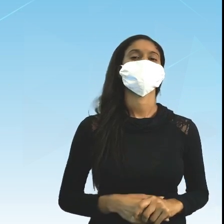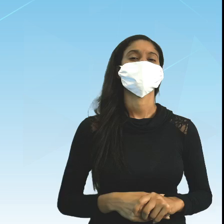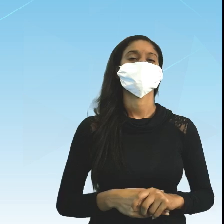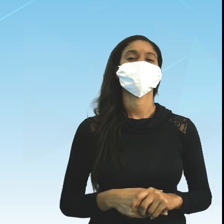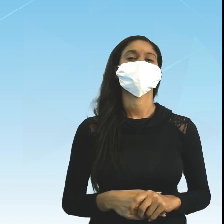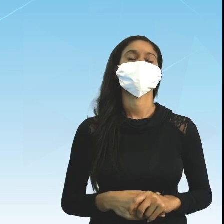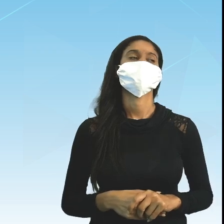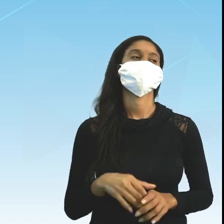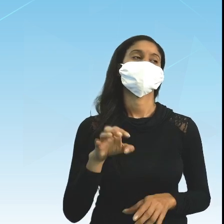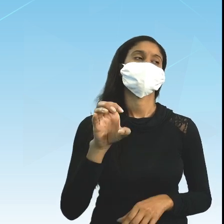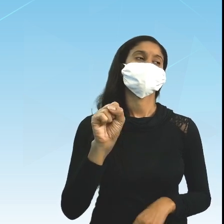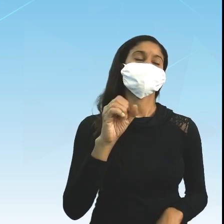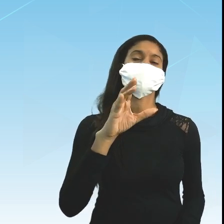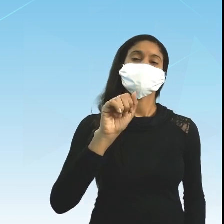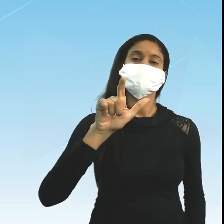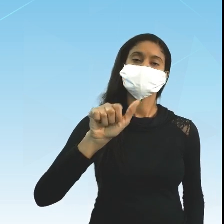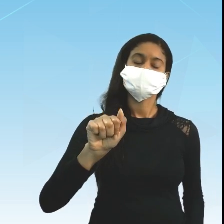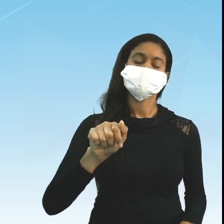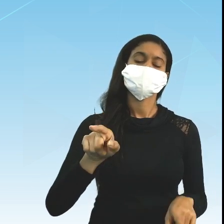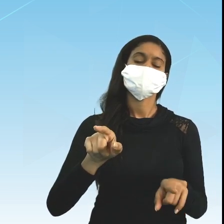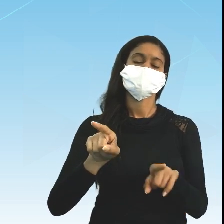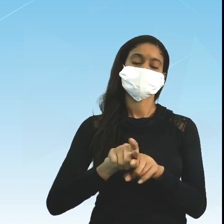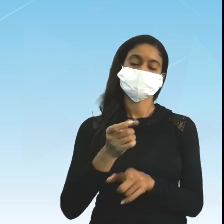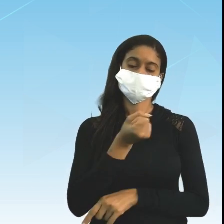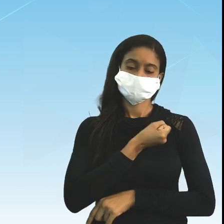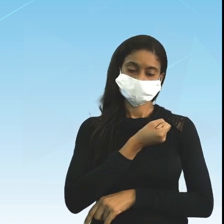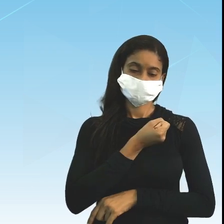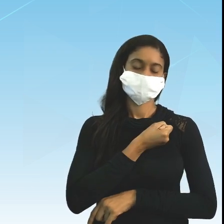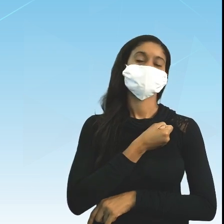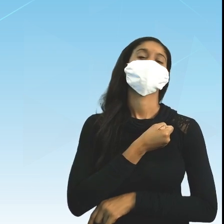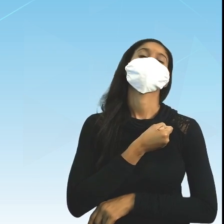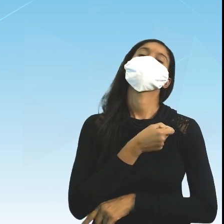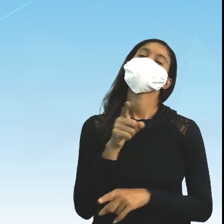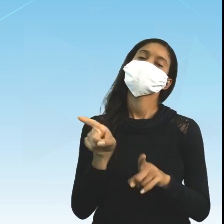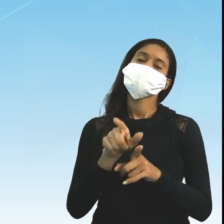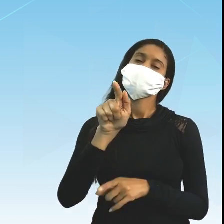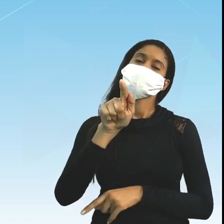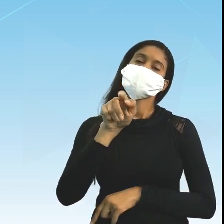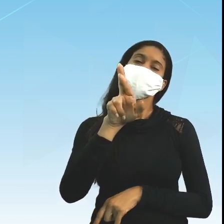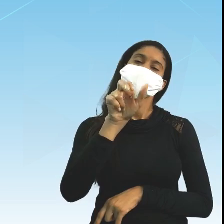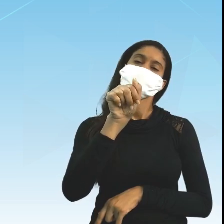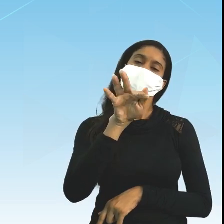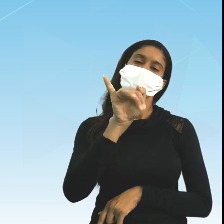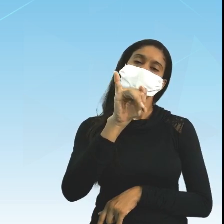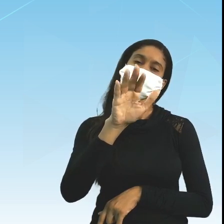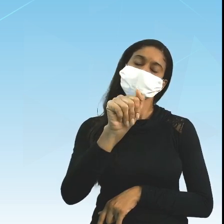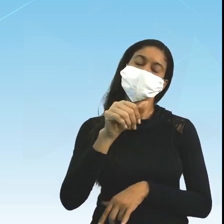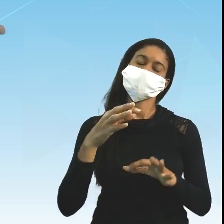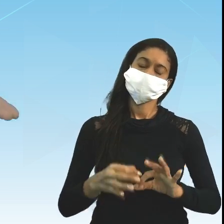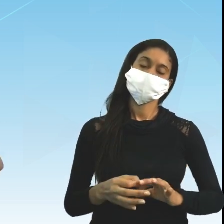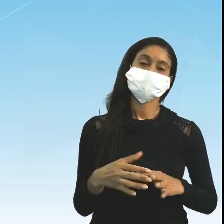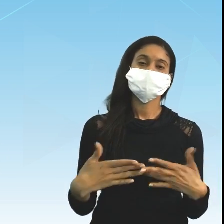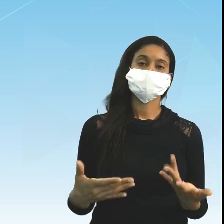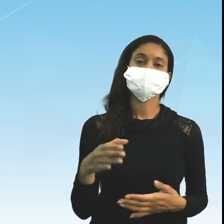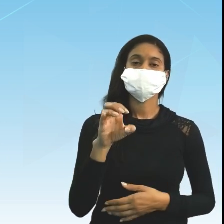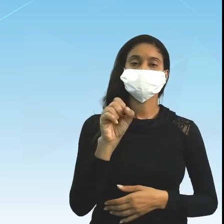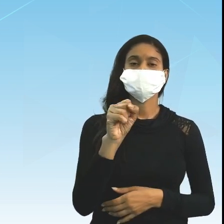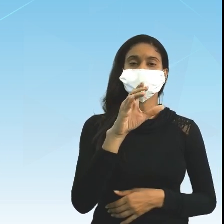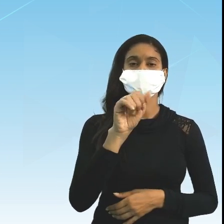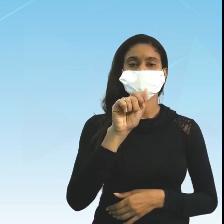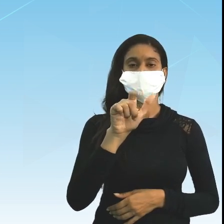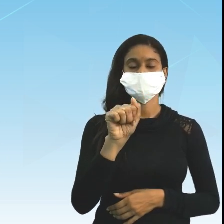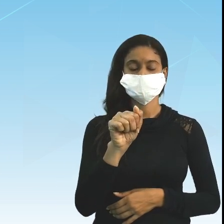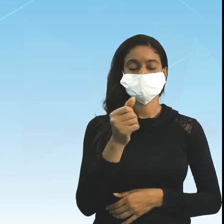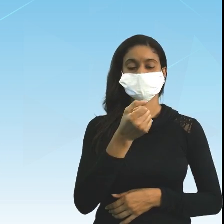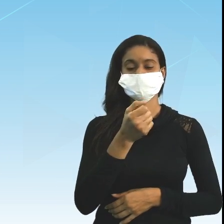A escala numérica, escala gráfica, né? Então, escala gráfica e numérica